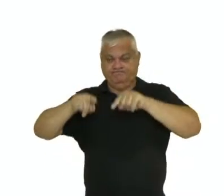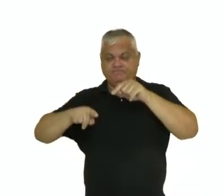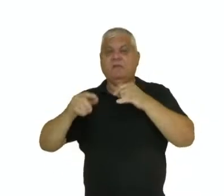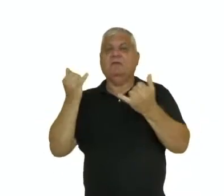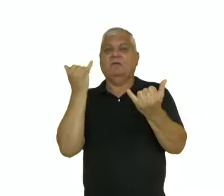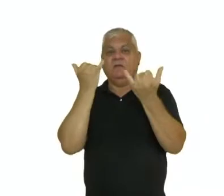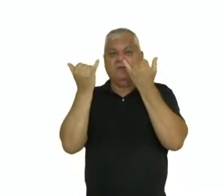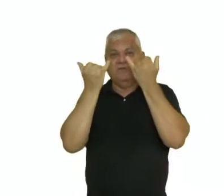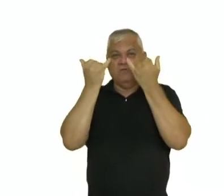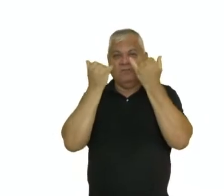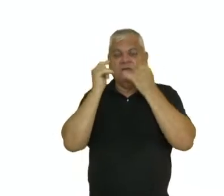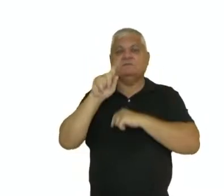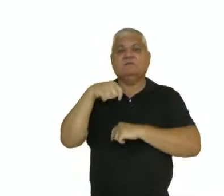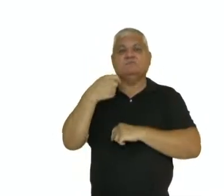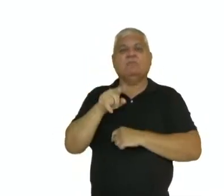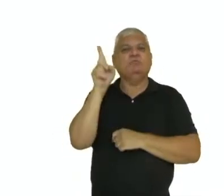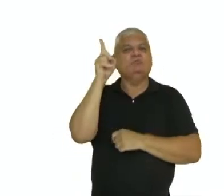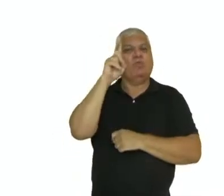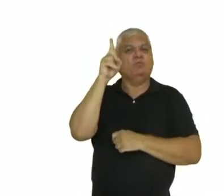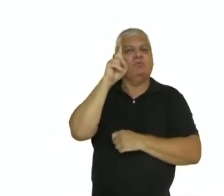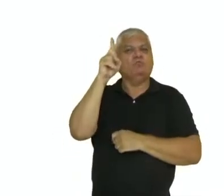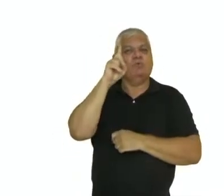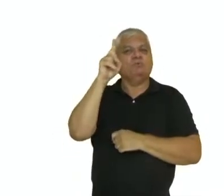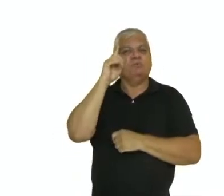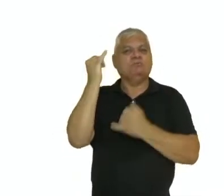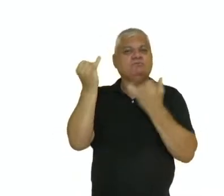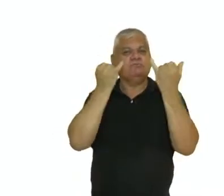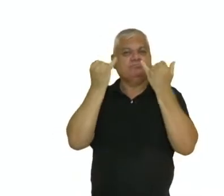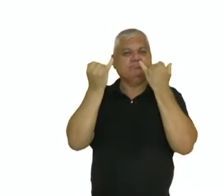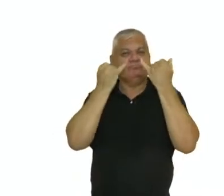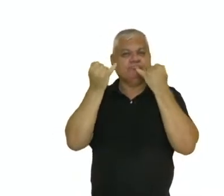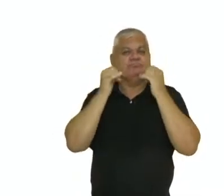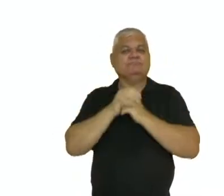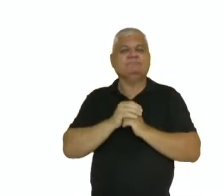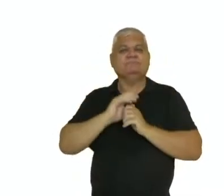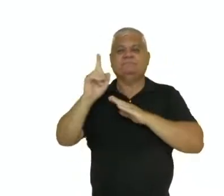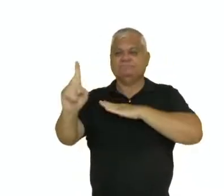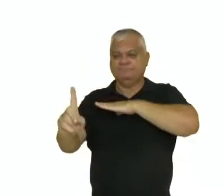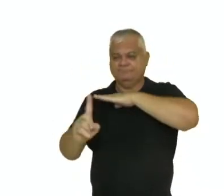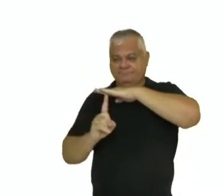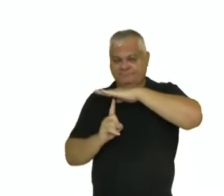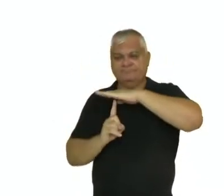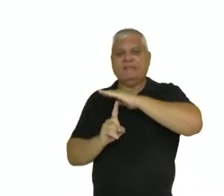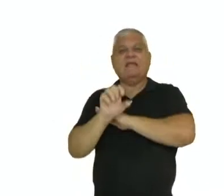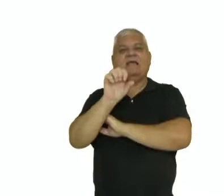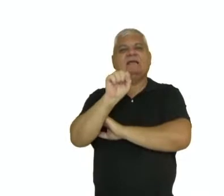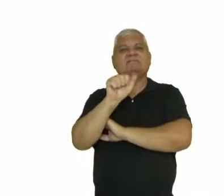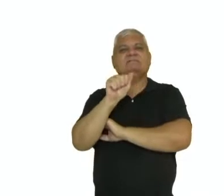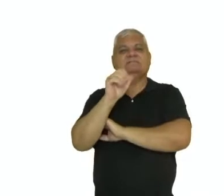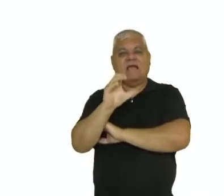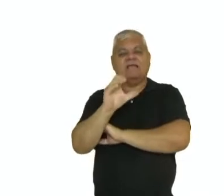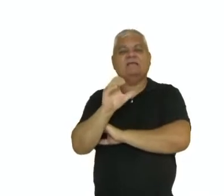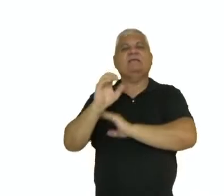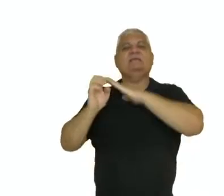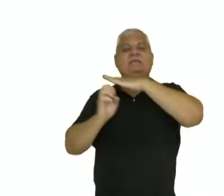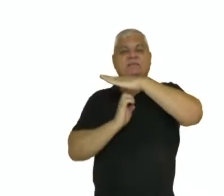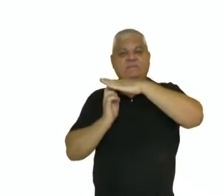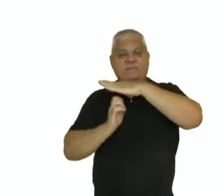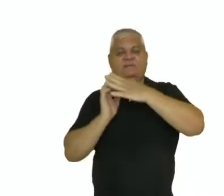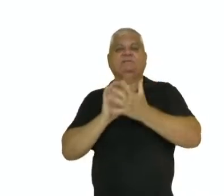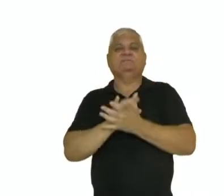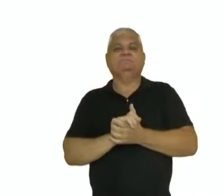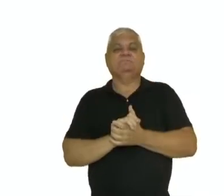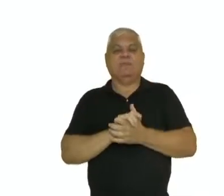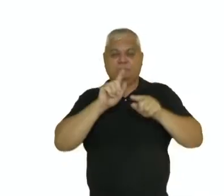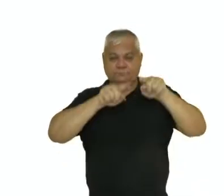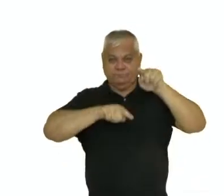diárias recebidas e resolvidas pelo setor de atendimento ao cliente, o SAC, de uma empresa em uma dada semana. O